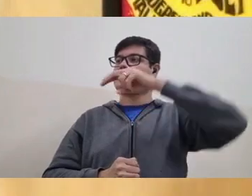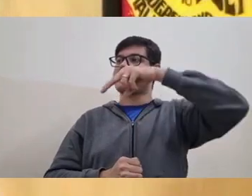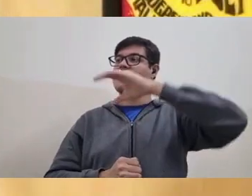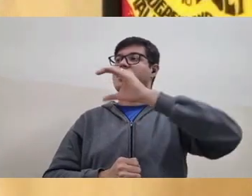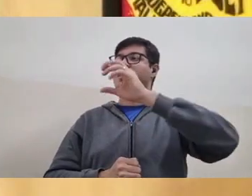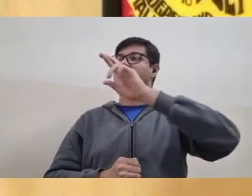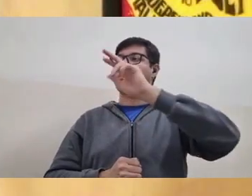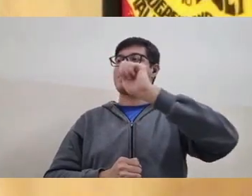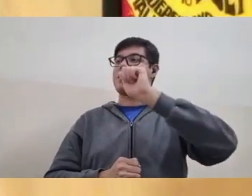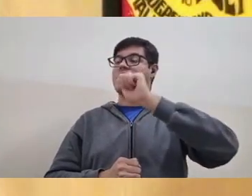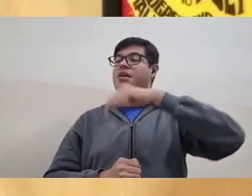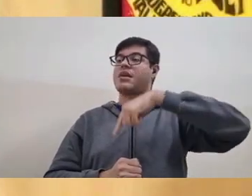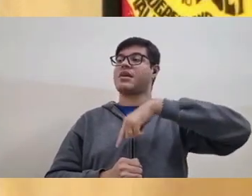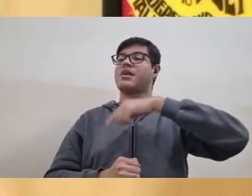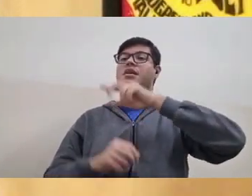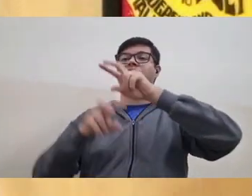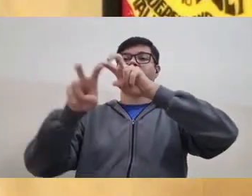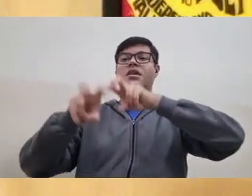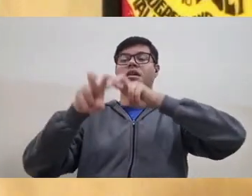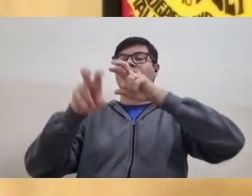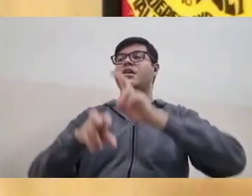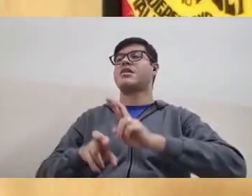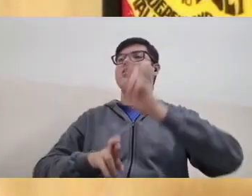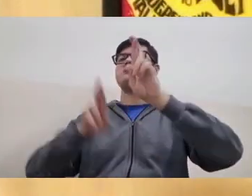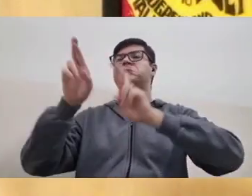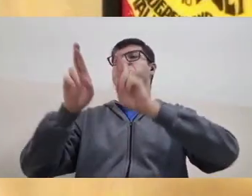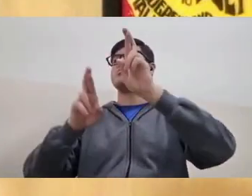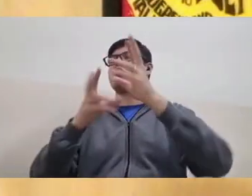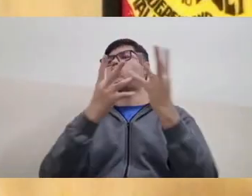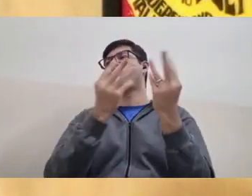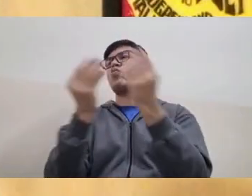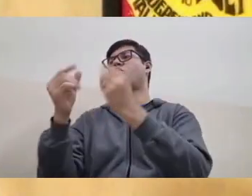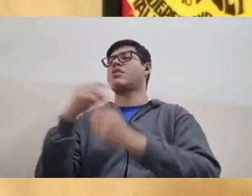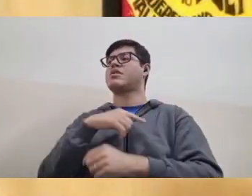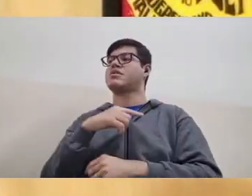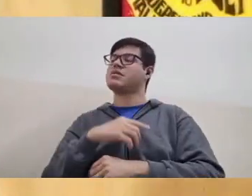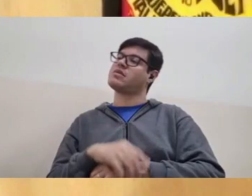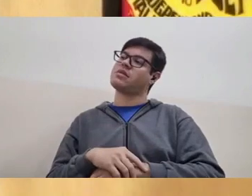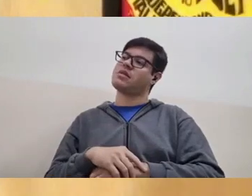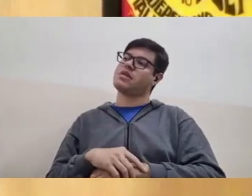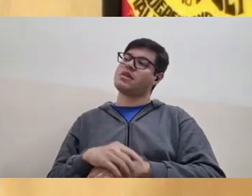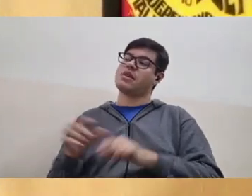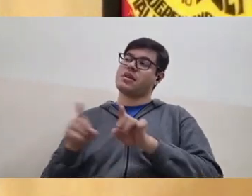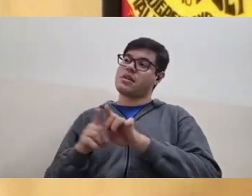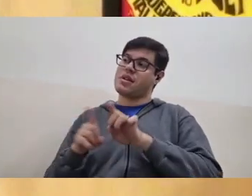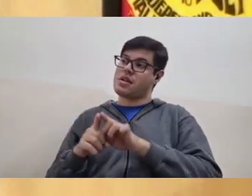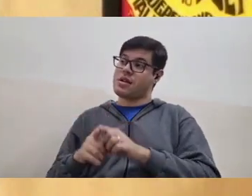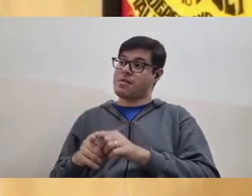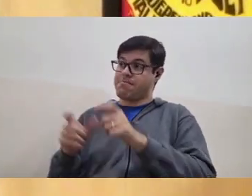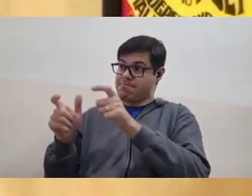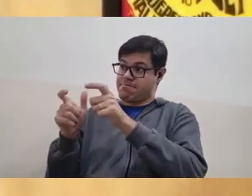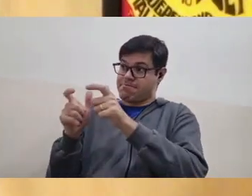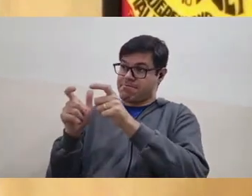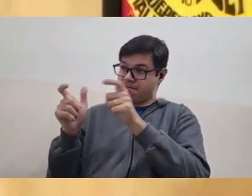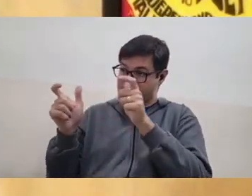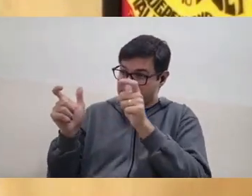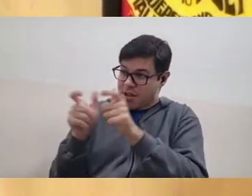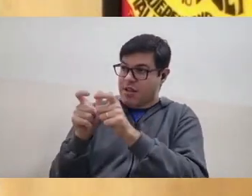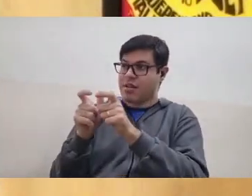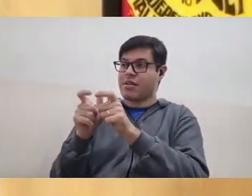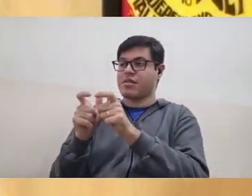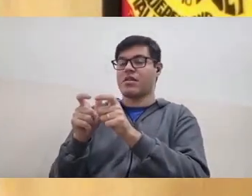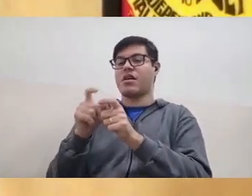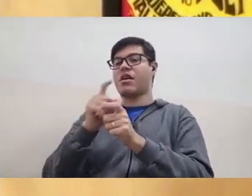lá, quantos agricultores tem em Araras. É muita gente. Tem bastante gente. E pequenos agricultores que fazem a